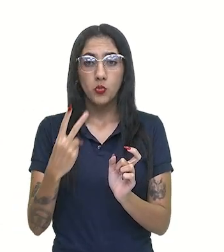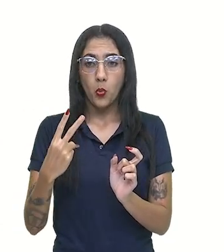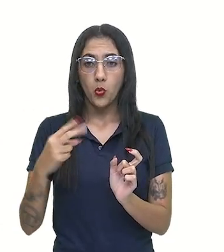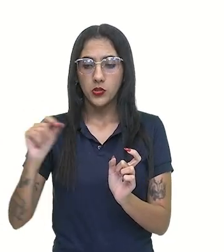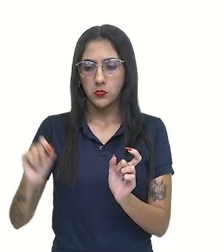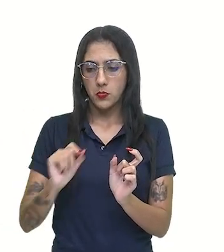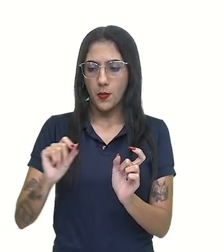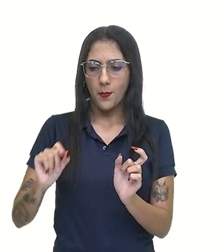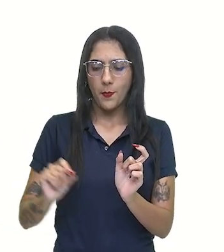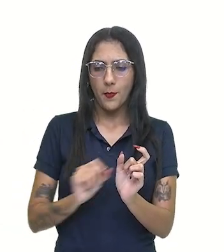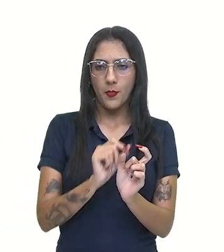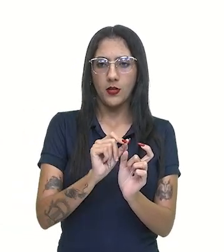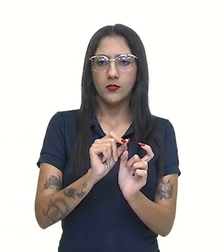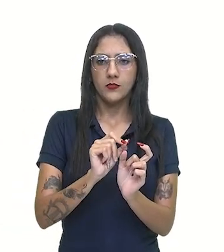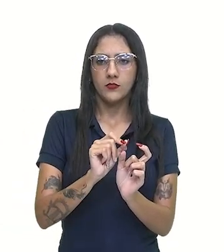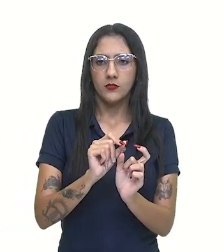esquerda.